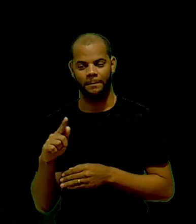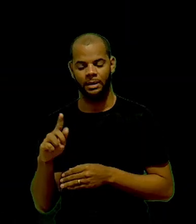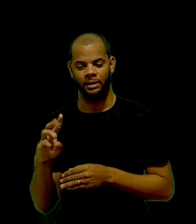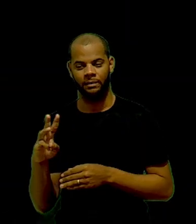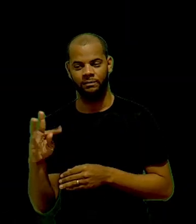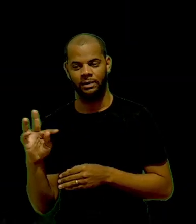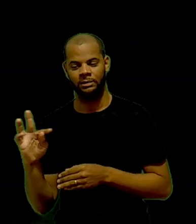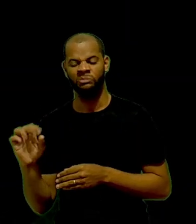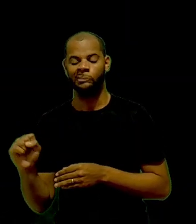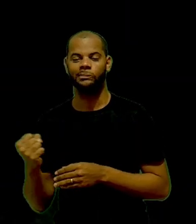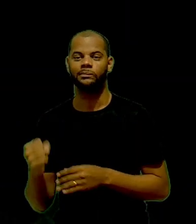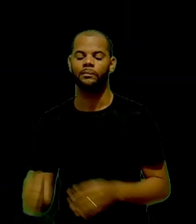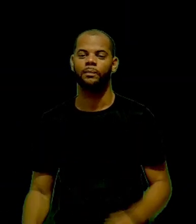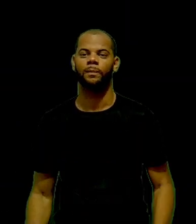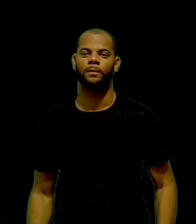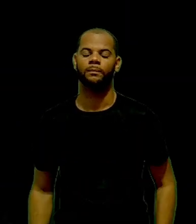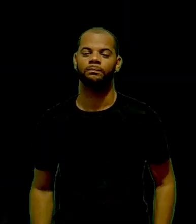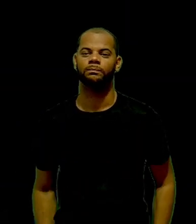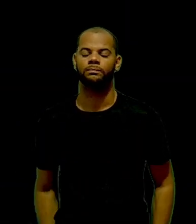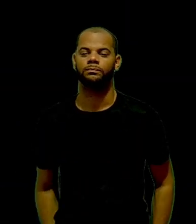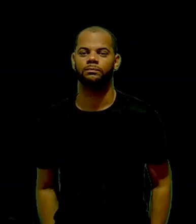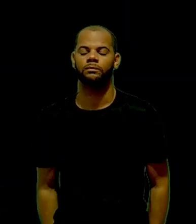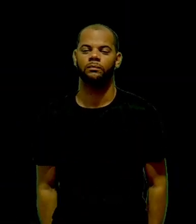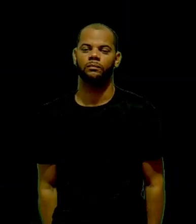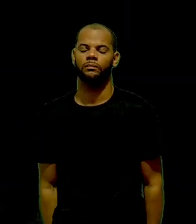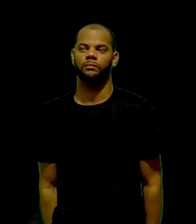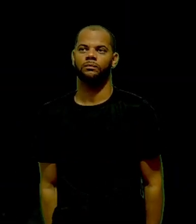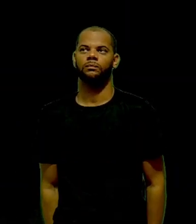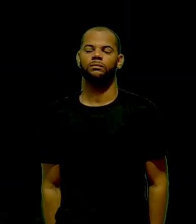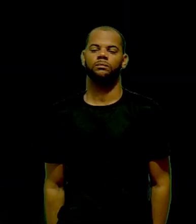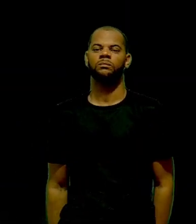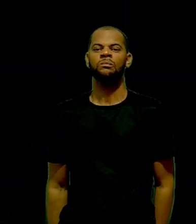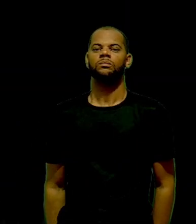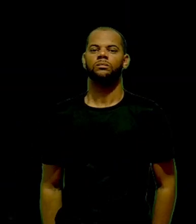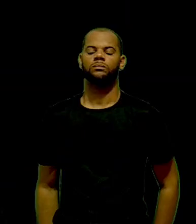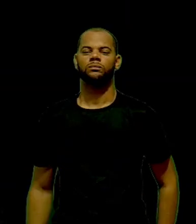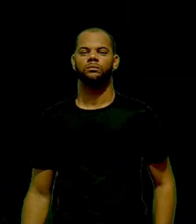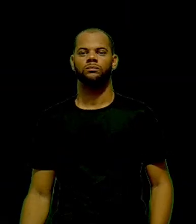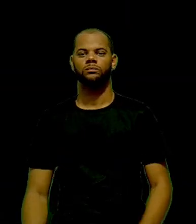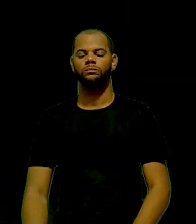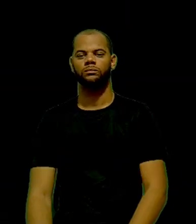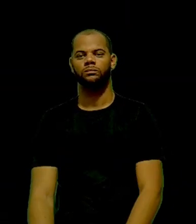houver uma energia despachável, com armazenamento, nós podemos